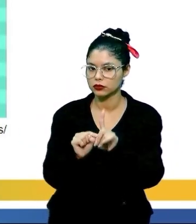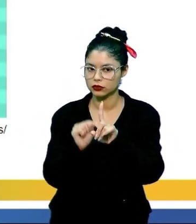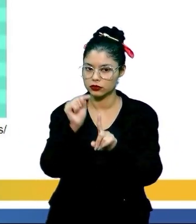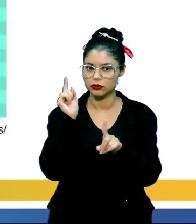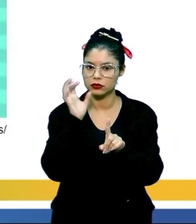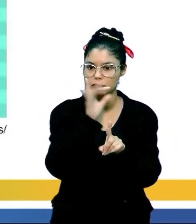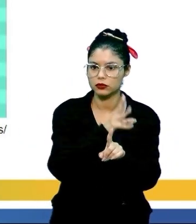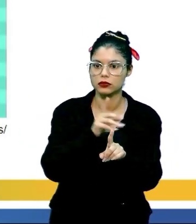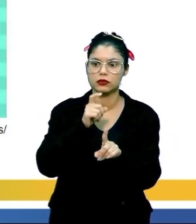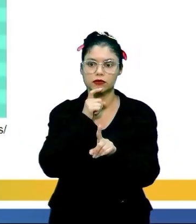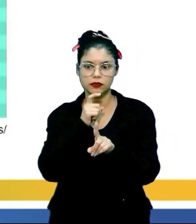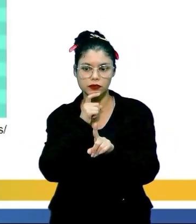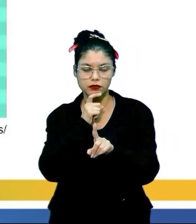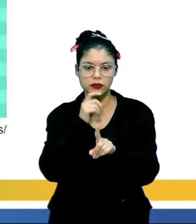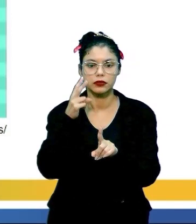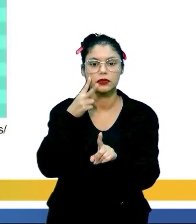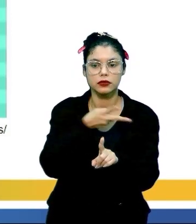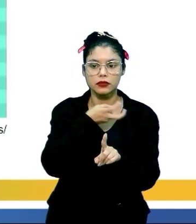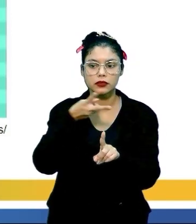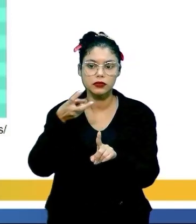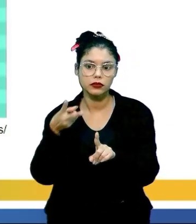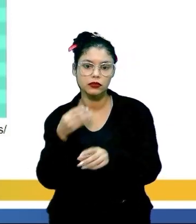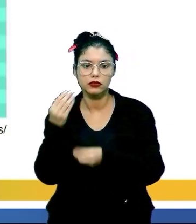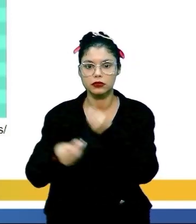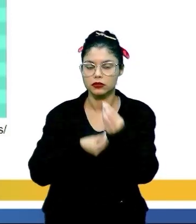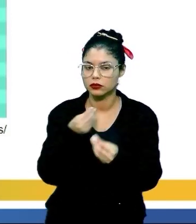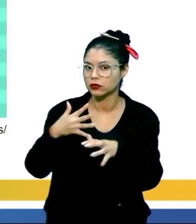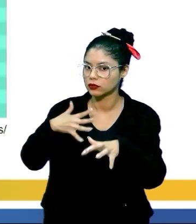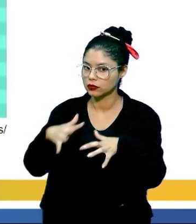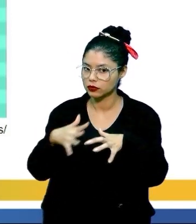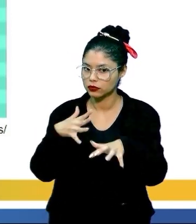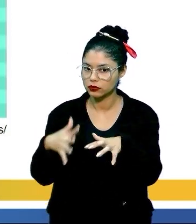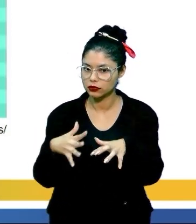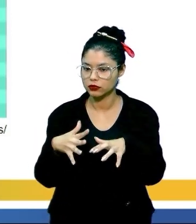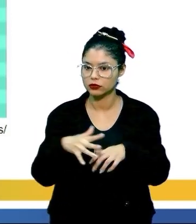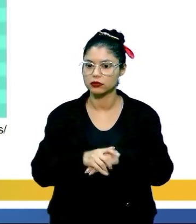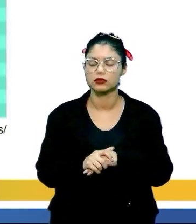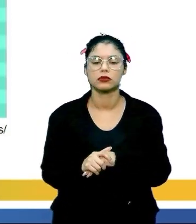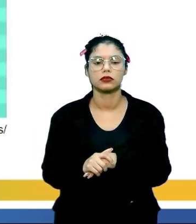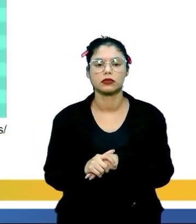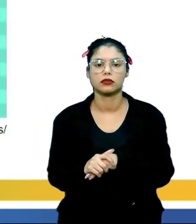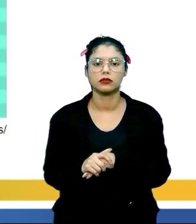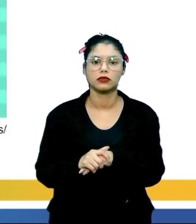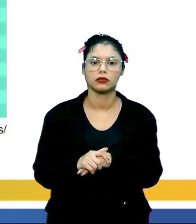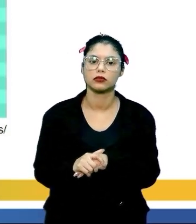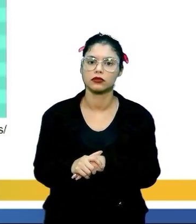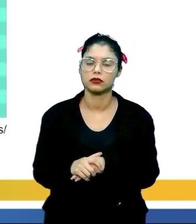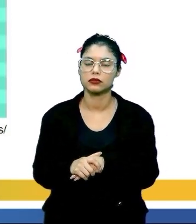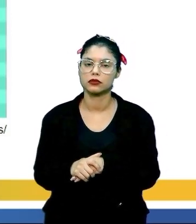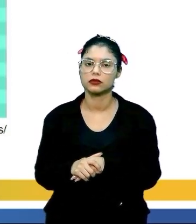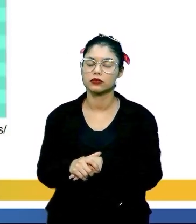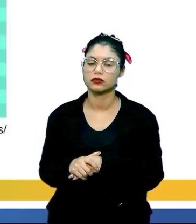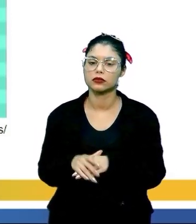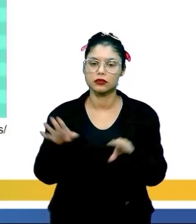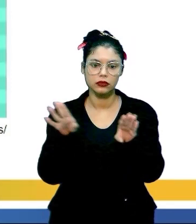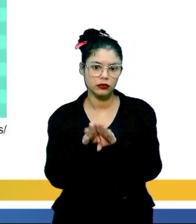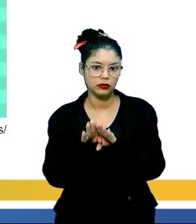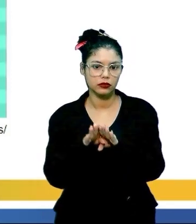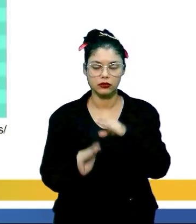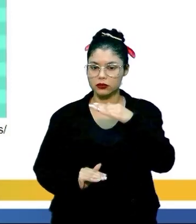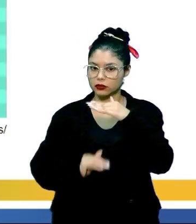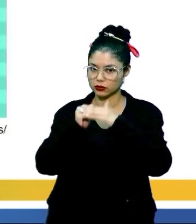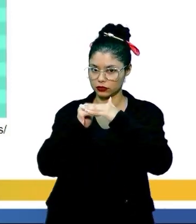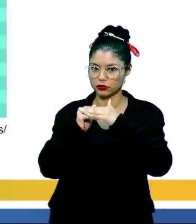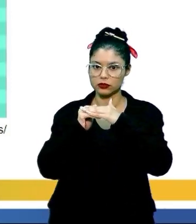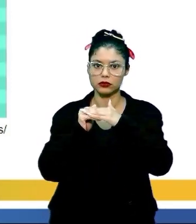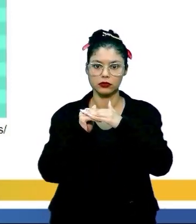ela deve ser observada conforme eu tenho agitação de partículas, um grau de agitação dessas partículas. A